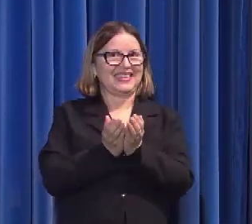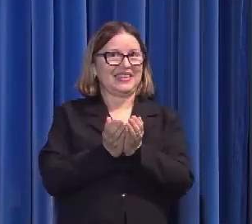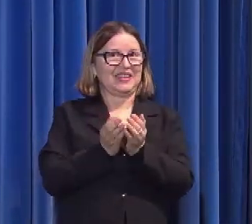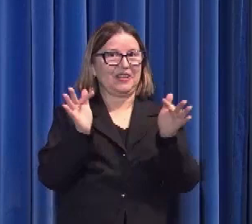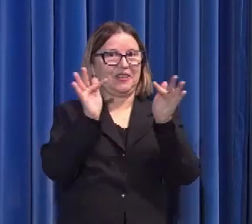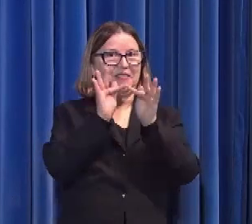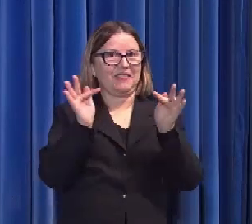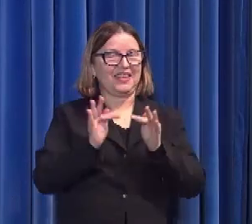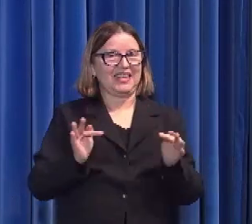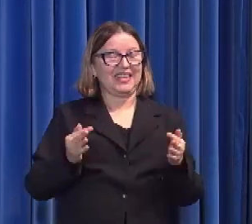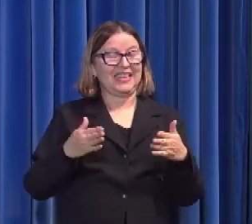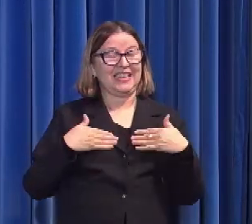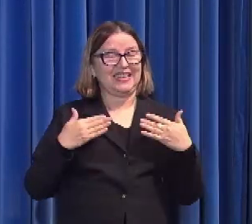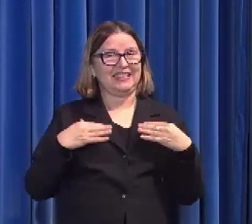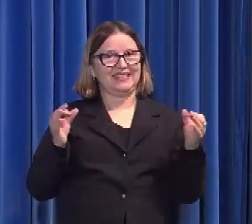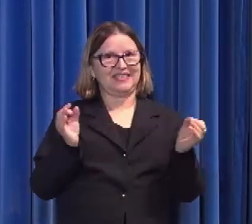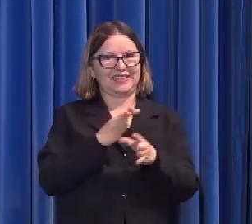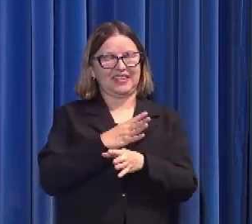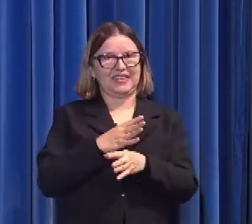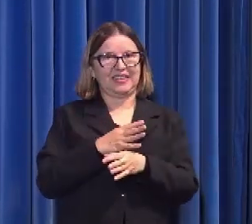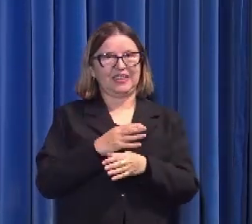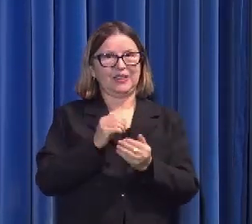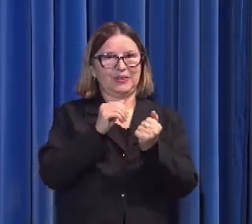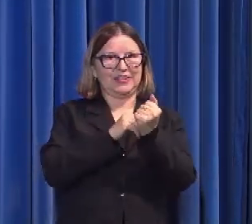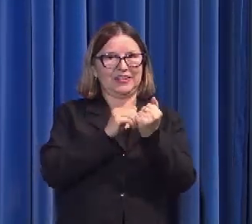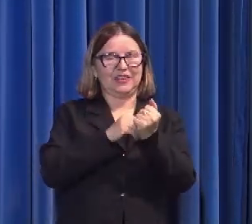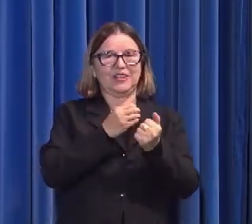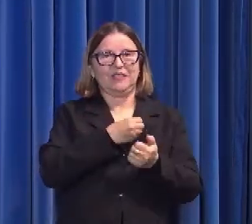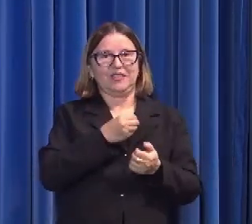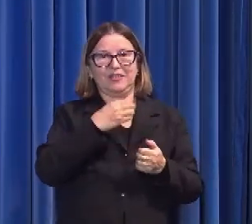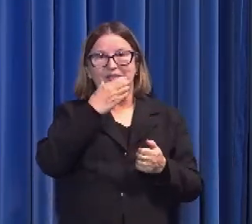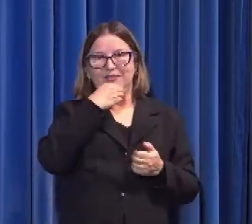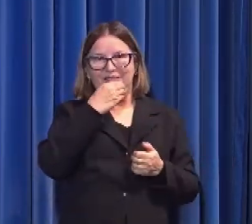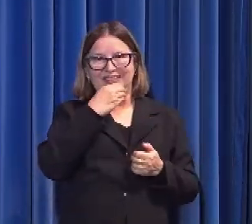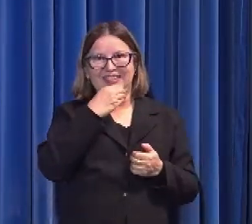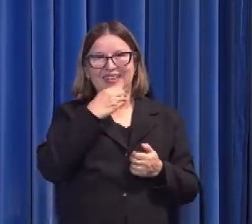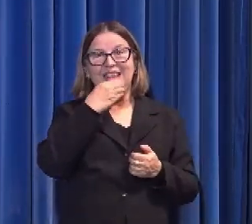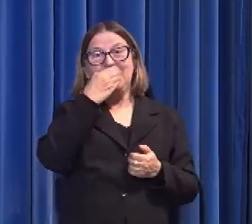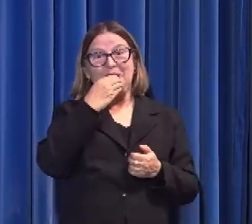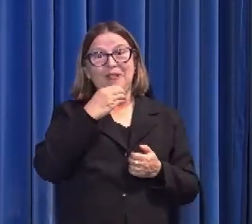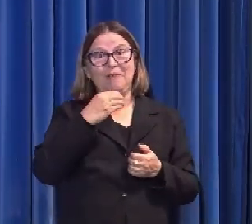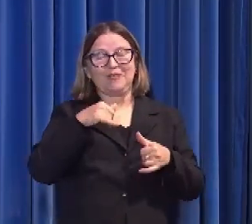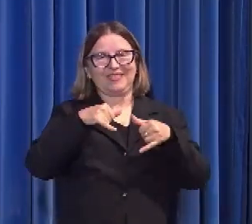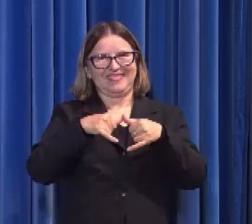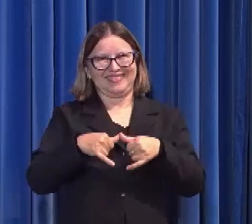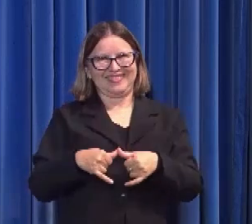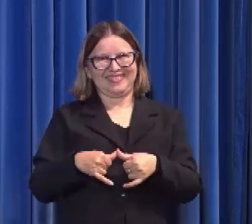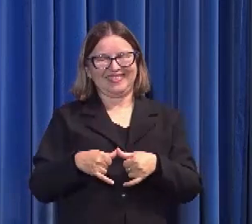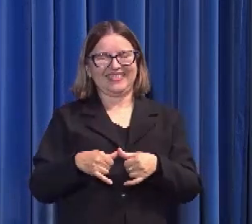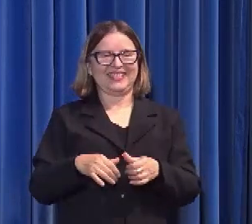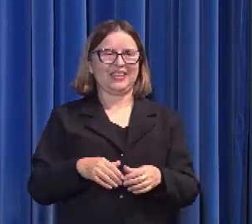plena e o segredo de uma vida frutífera é o fruto que permanece